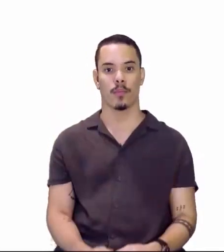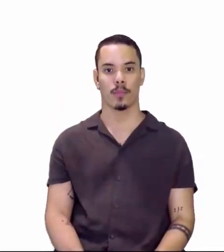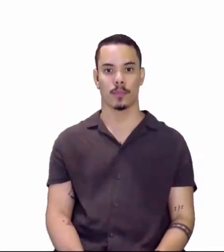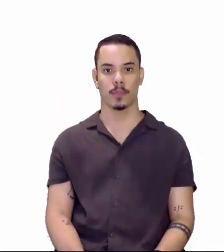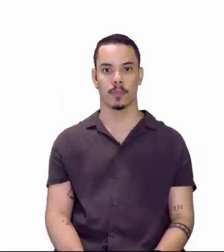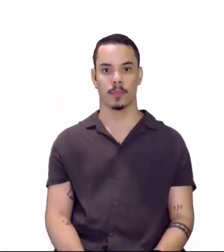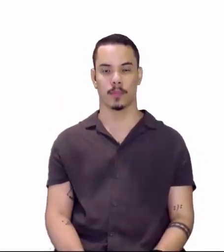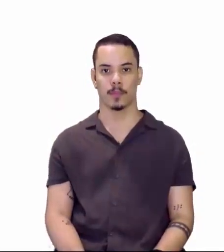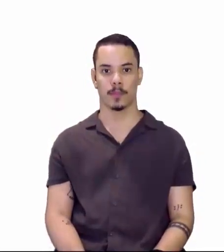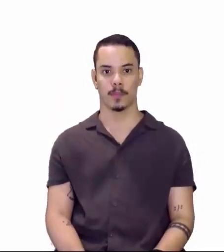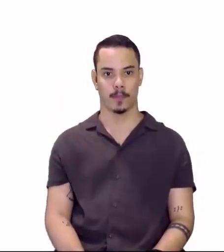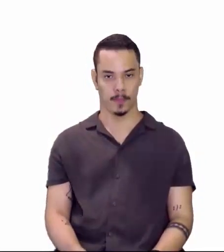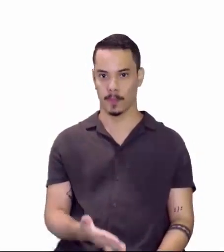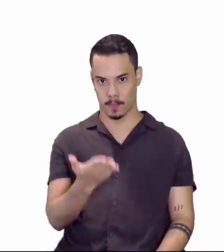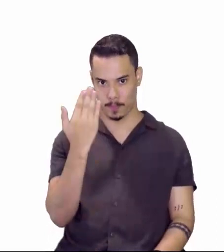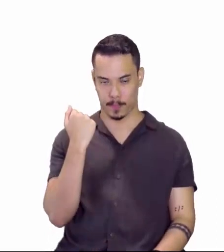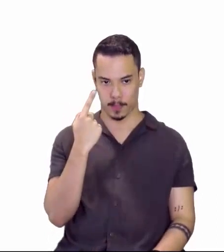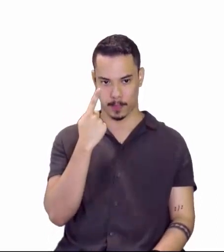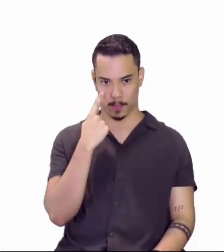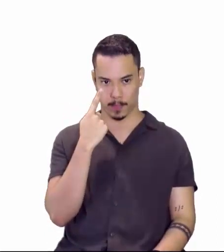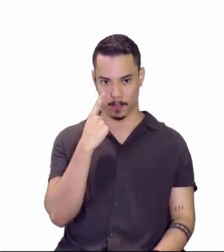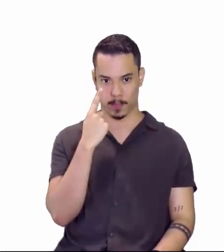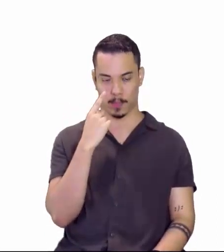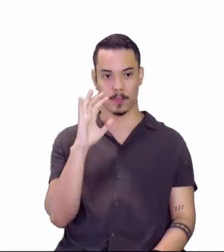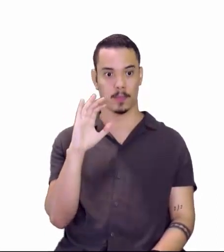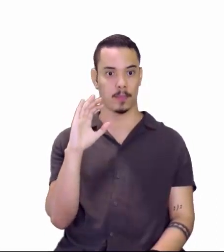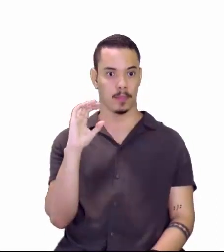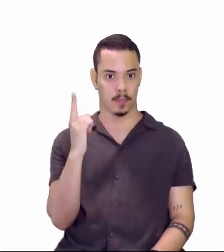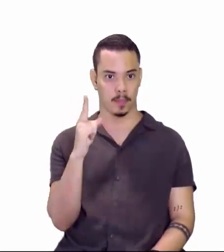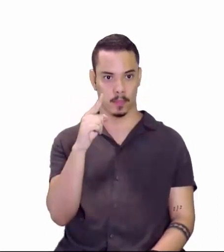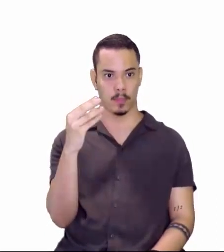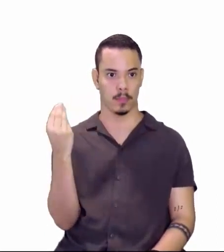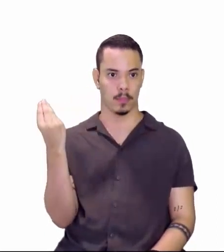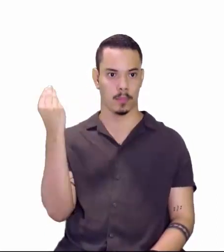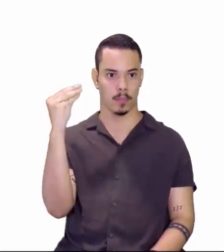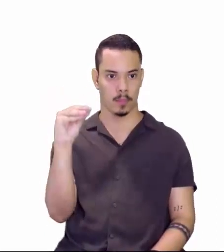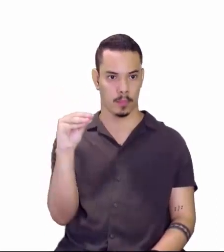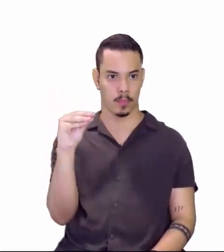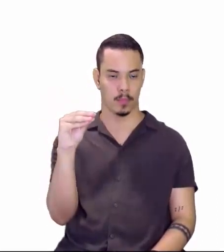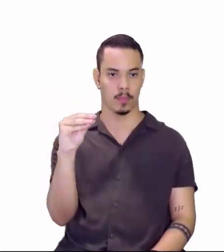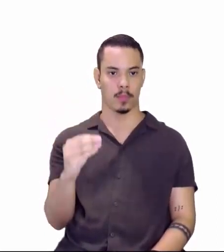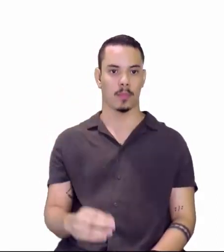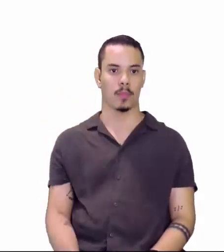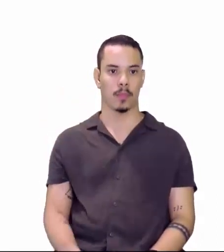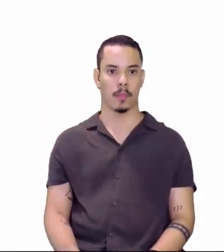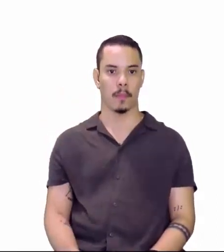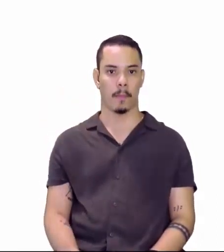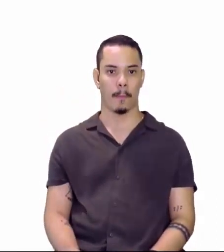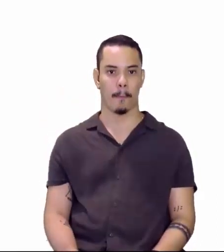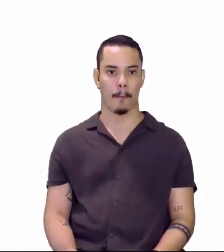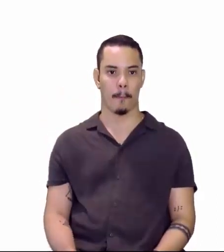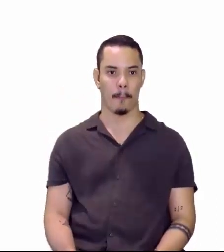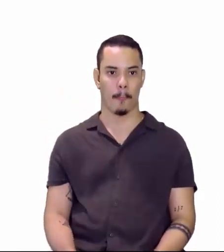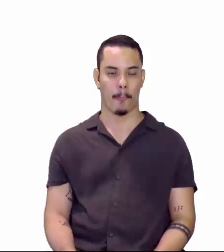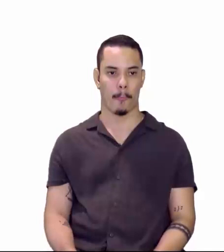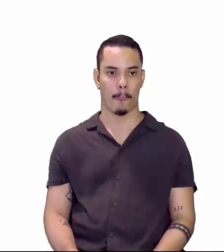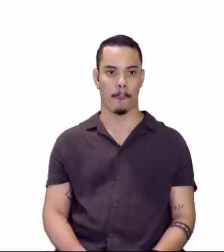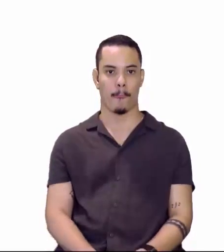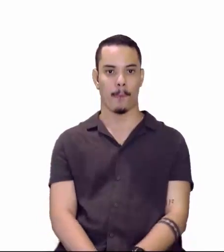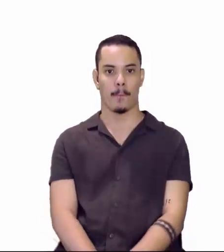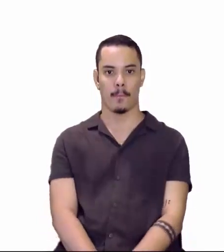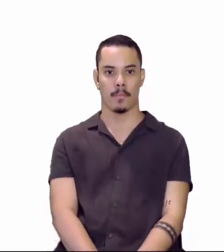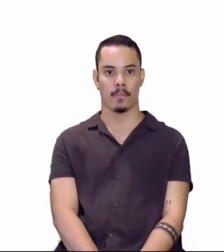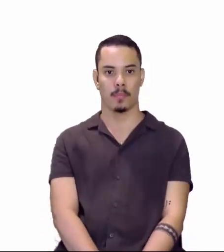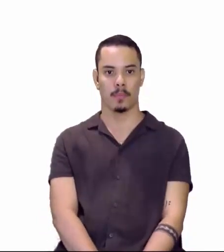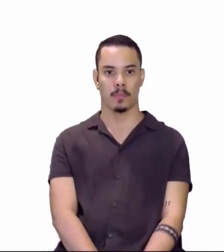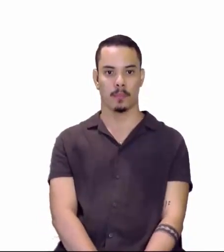Vamos lá? Logo, se você assinalou nitrogênio, fósforo e